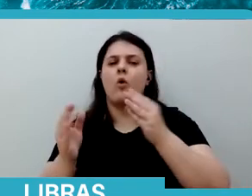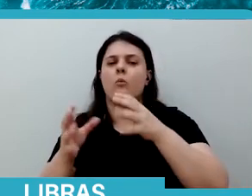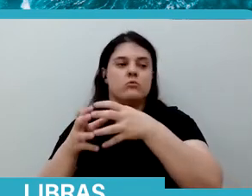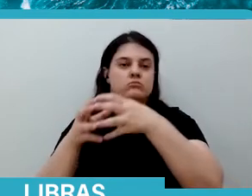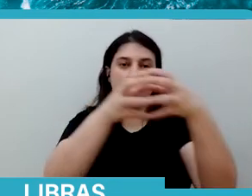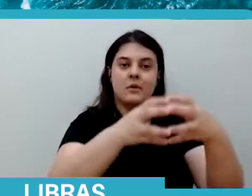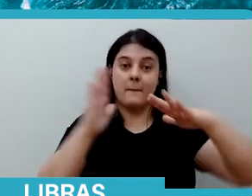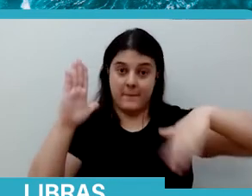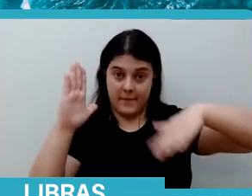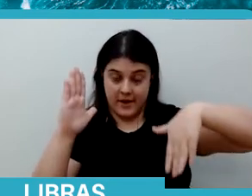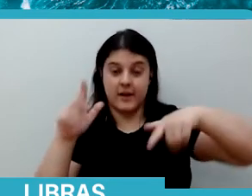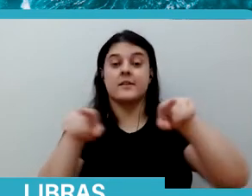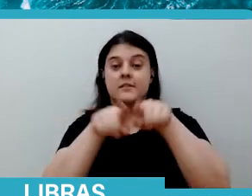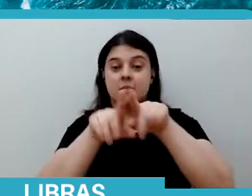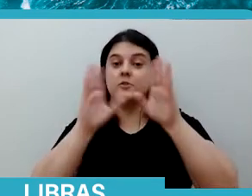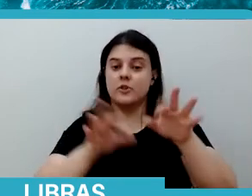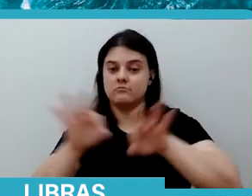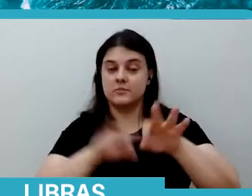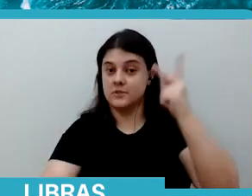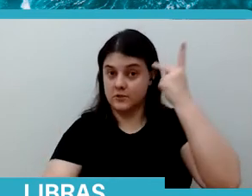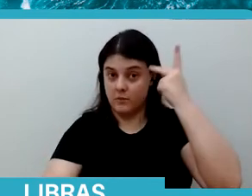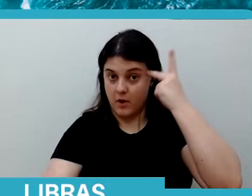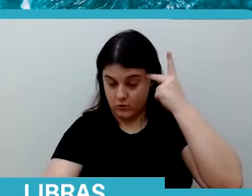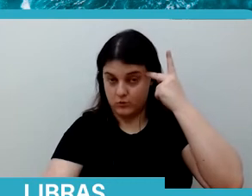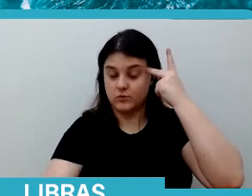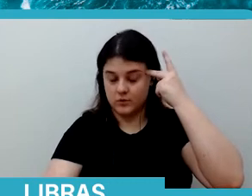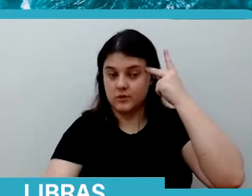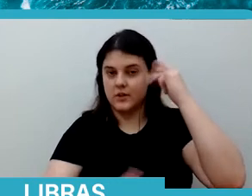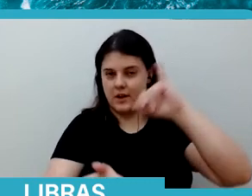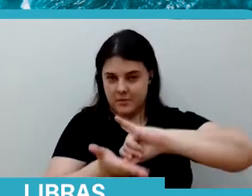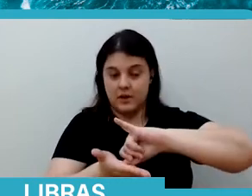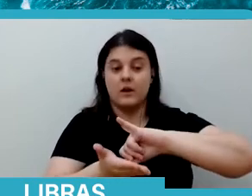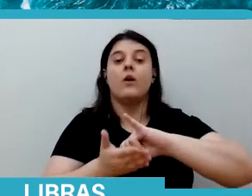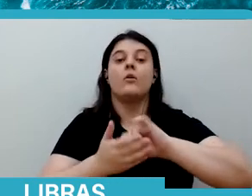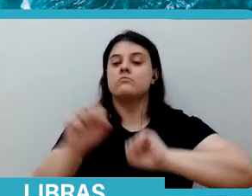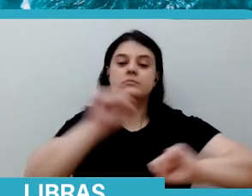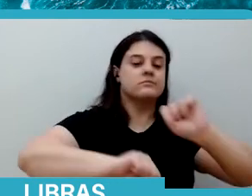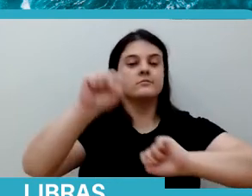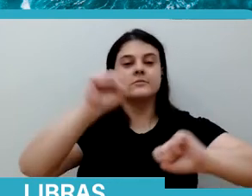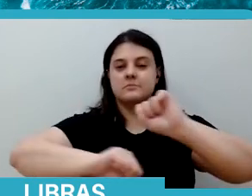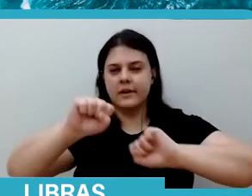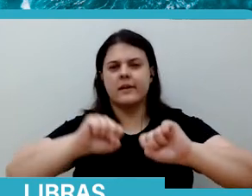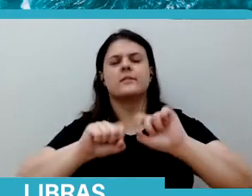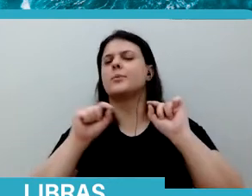praias e também a gente igual organizar na cidade de São Paulo mutirões de limpeza que a gente entendeu